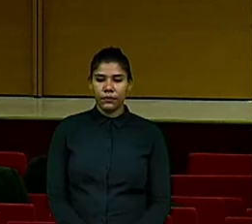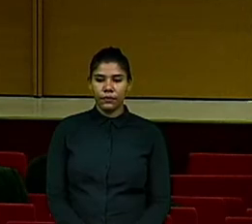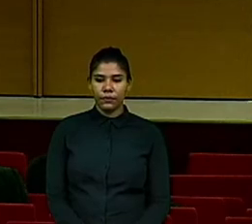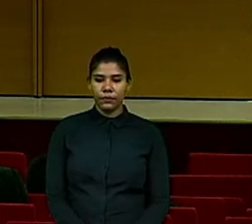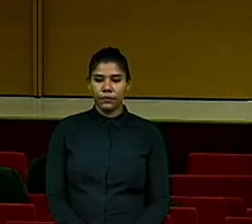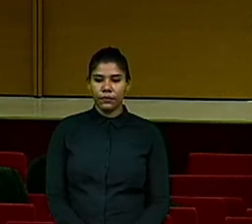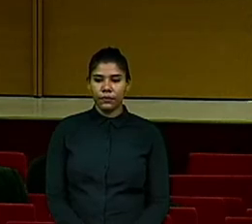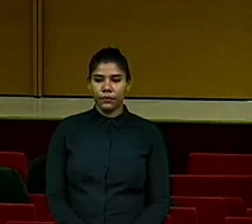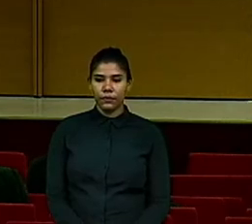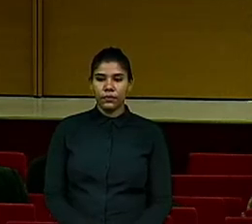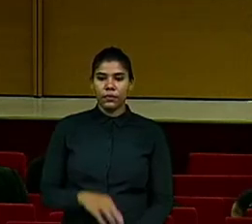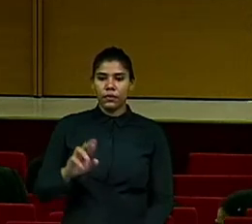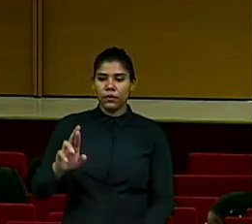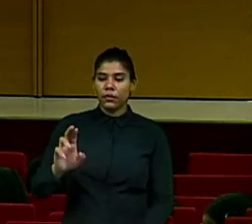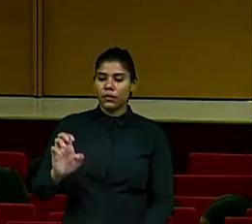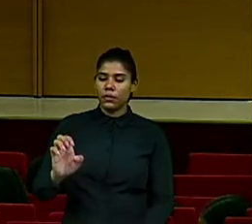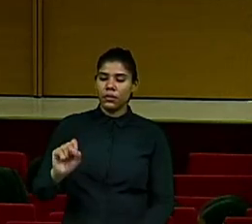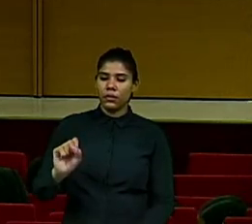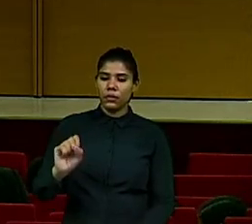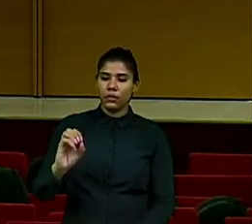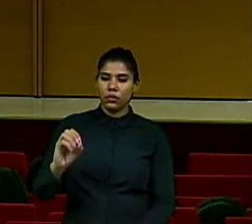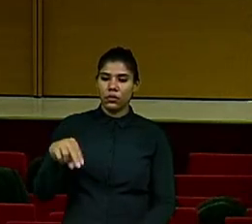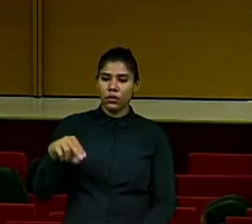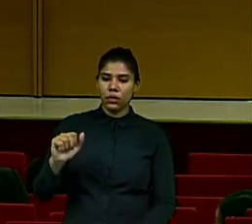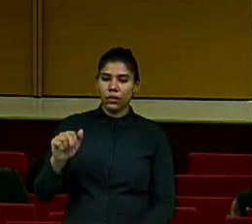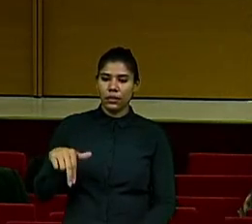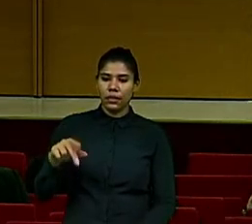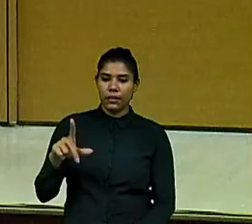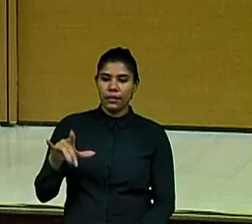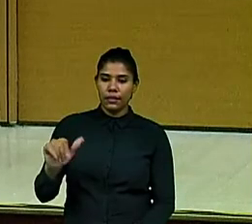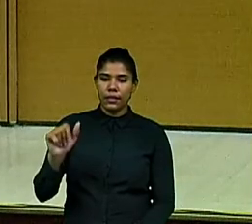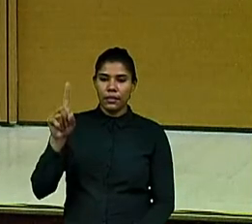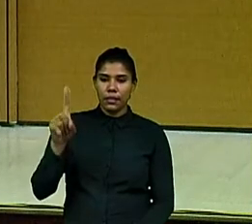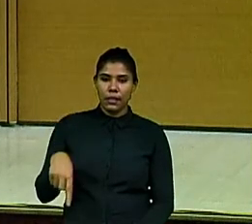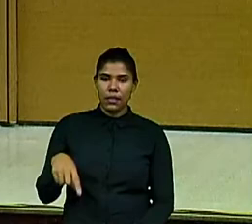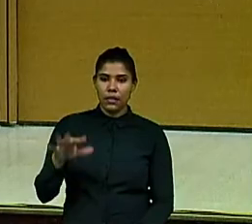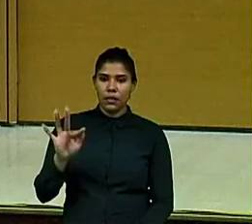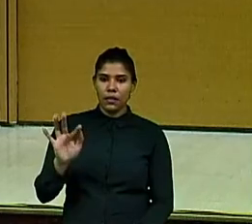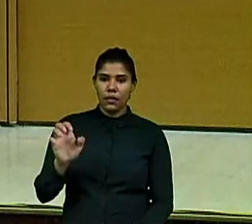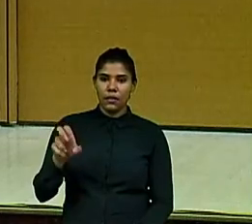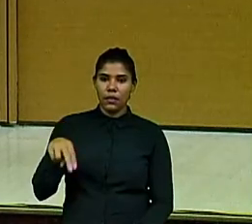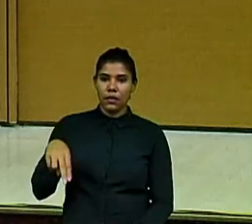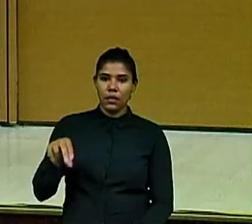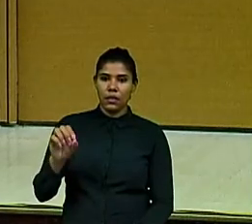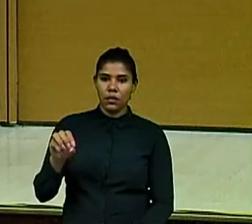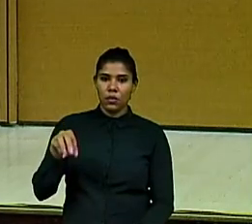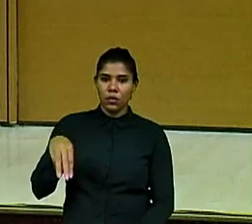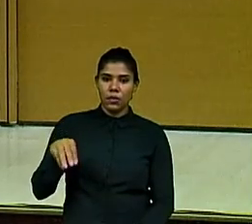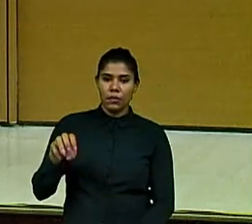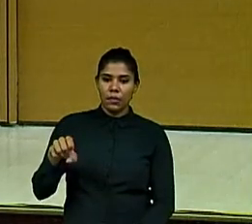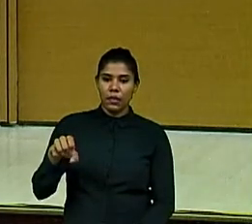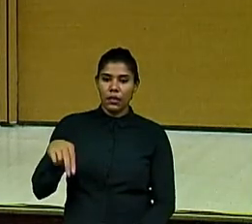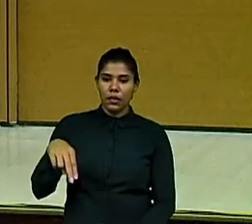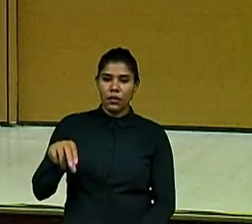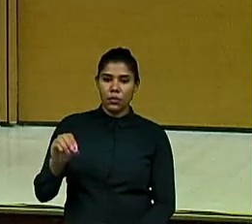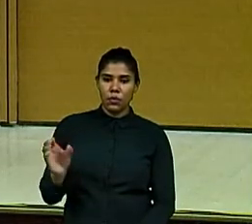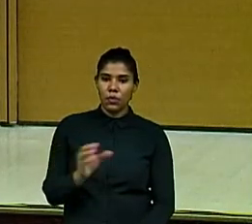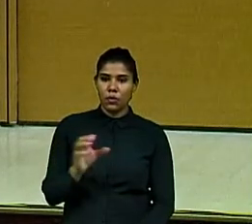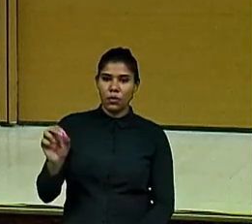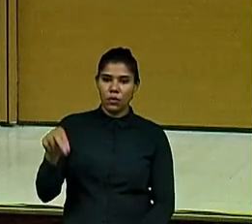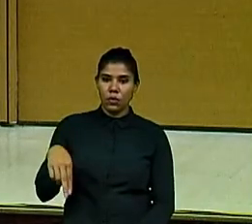a ressonância na realidade é um fenômeno ondulatório a ressonância ocorre quando